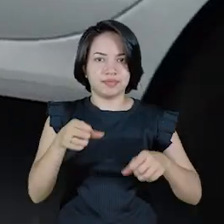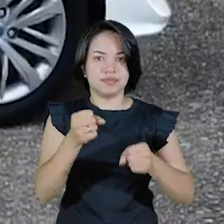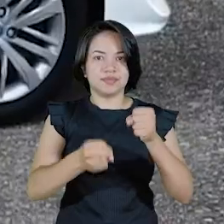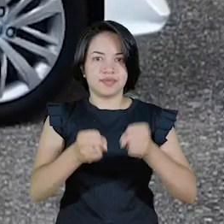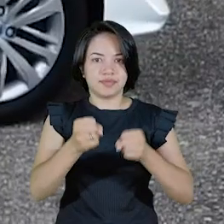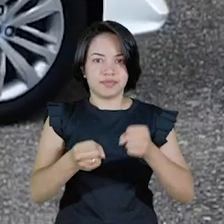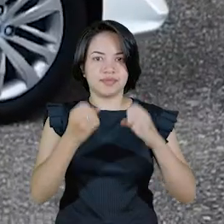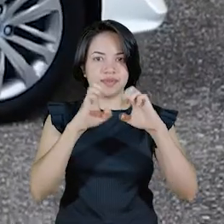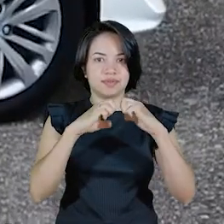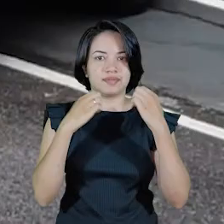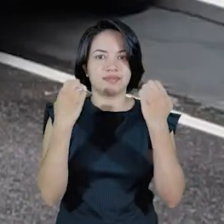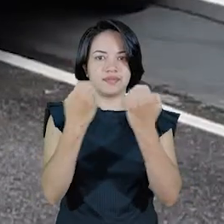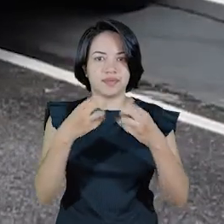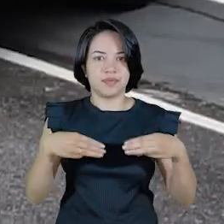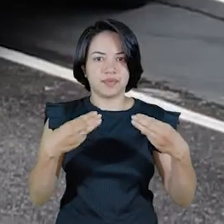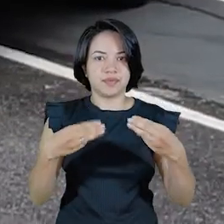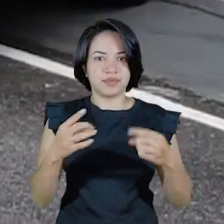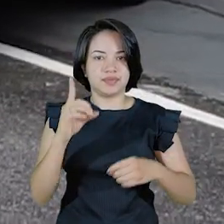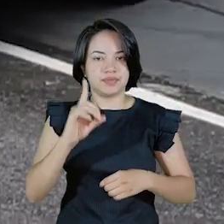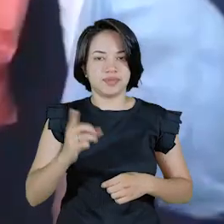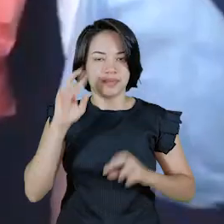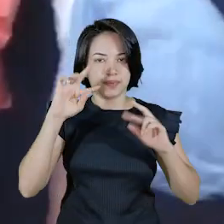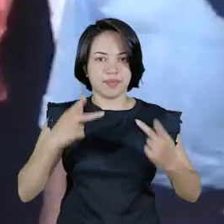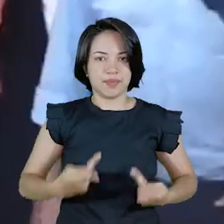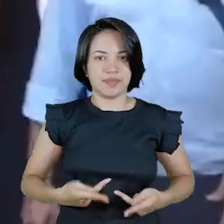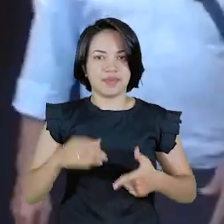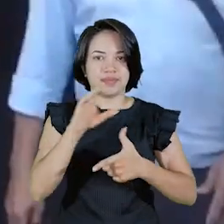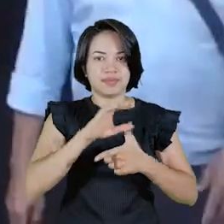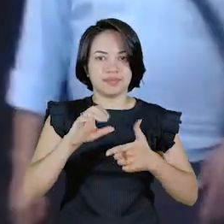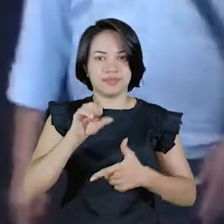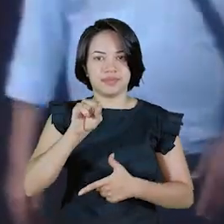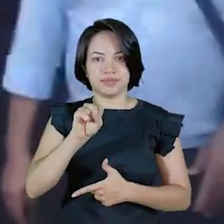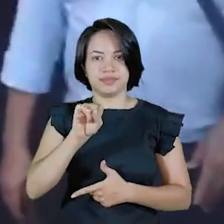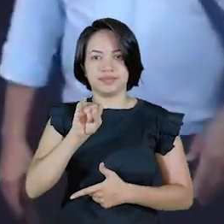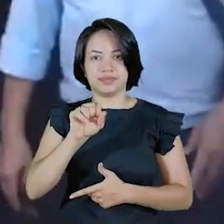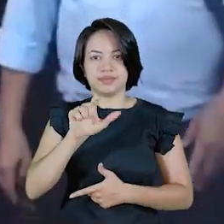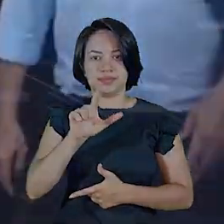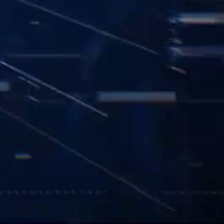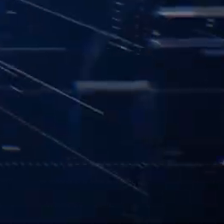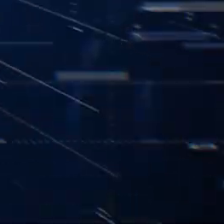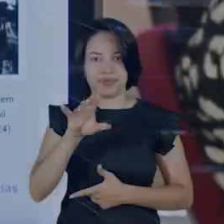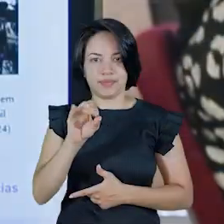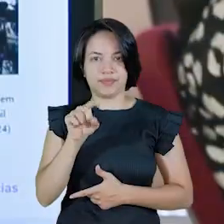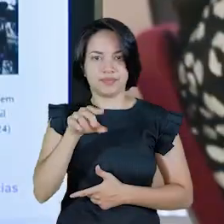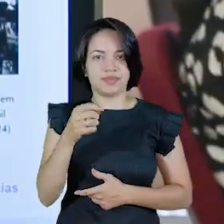e veículos em evento com o ministro de Direitos Humanos e Cidadania, Silvio Almeida.